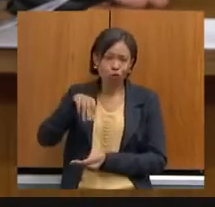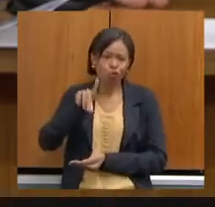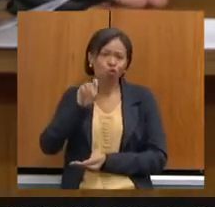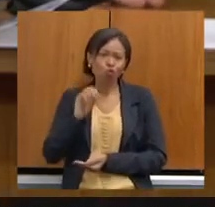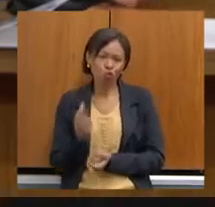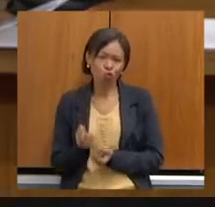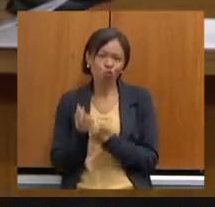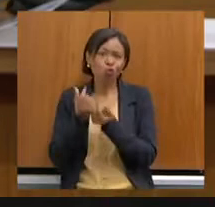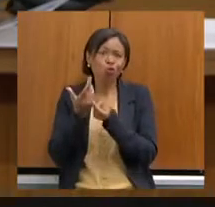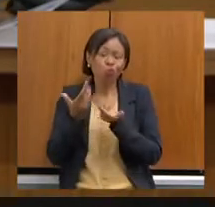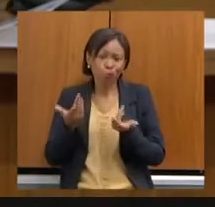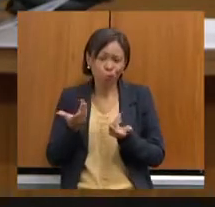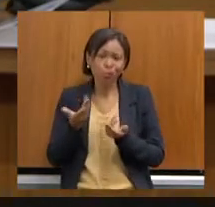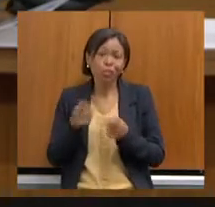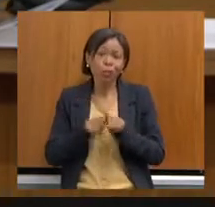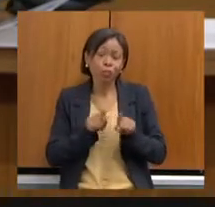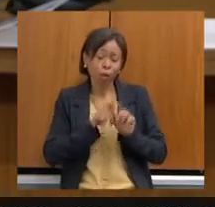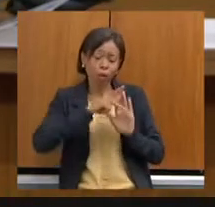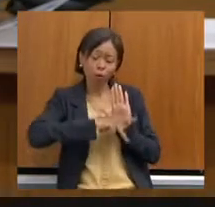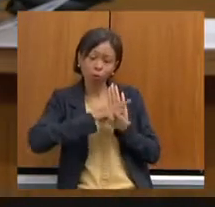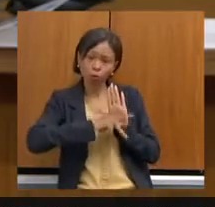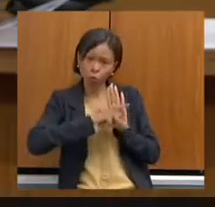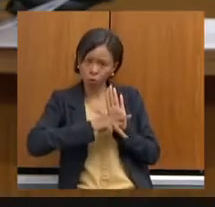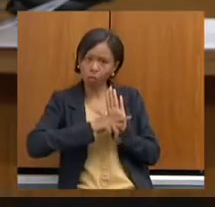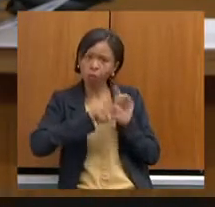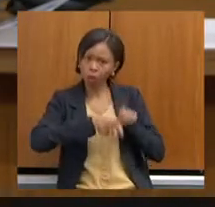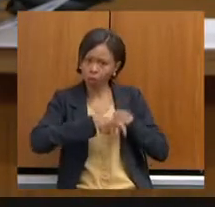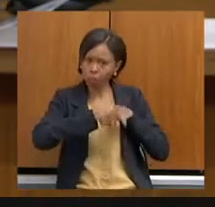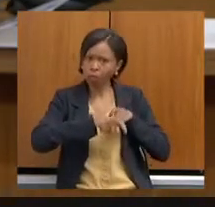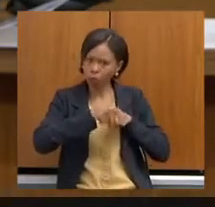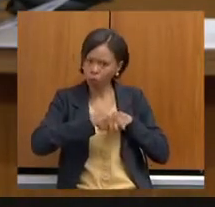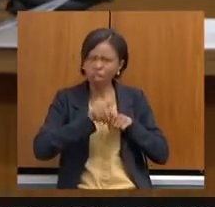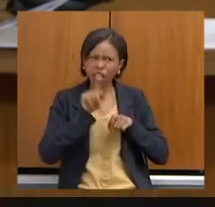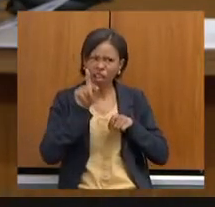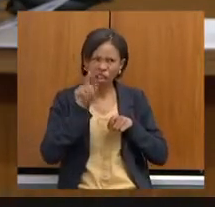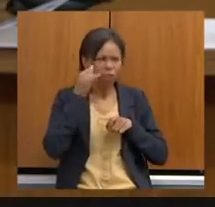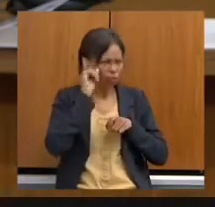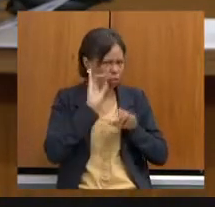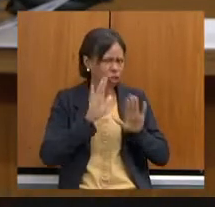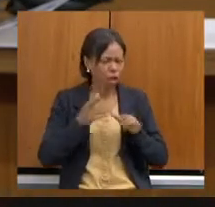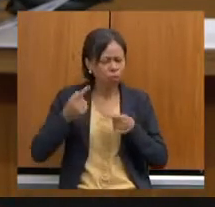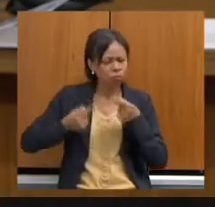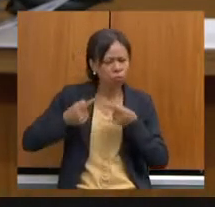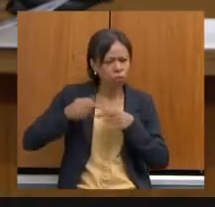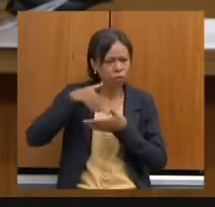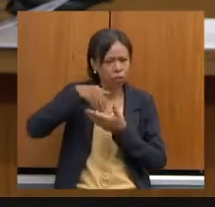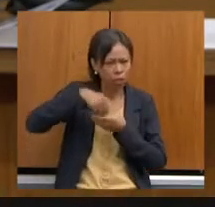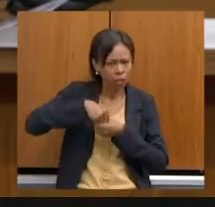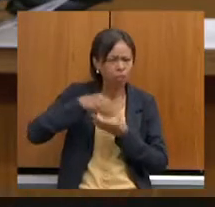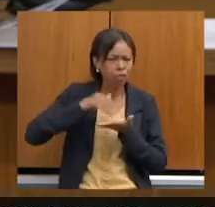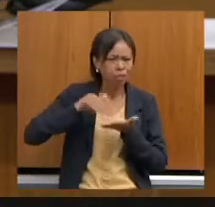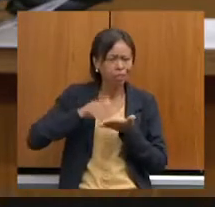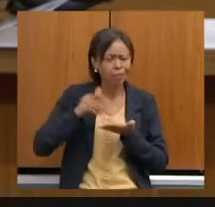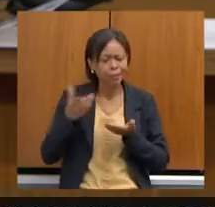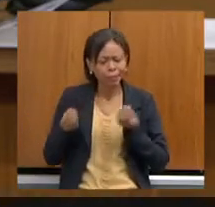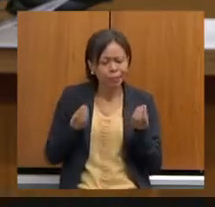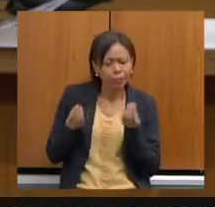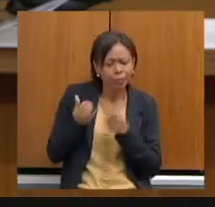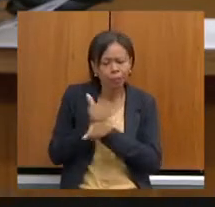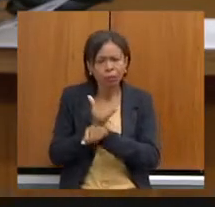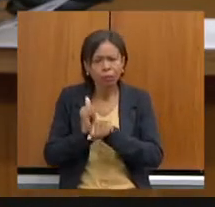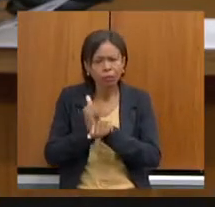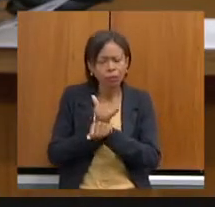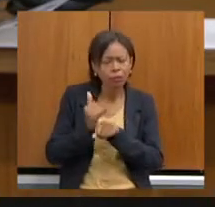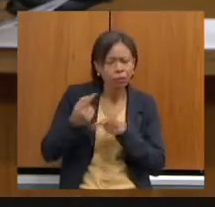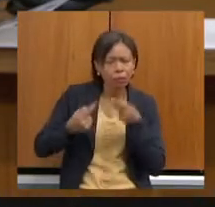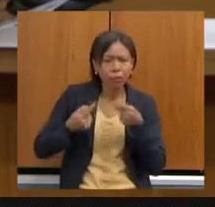programa de seguro agrícola que está sendo discutido na secretaria uma ação efetiva para ajudar a produtora enfrentar a situação e também essa questão